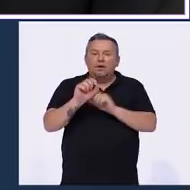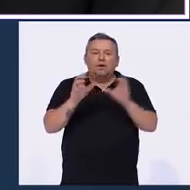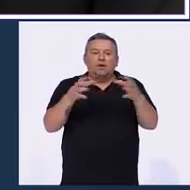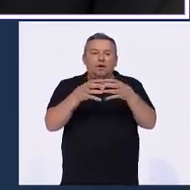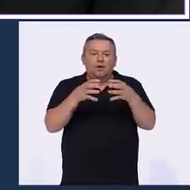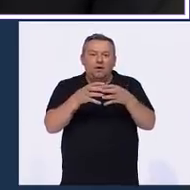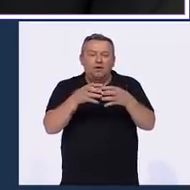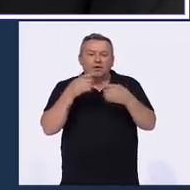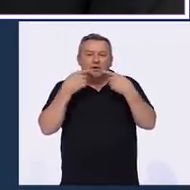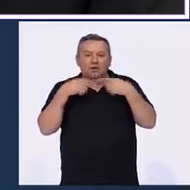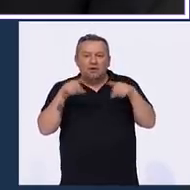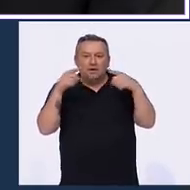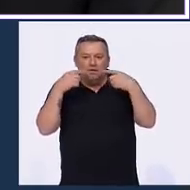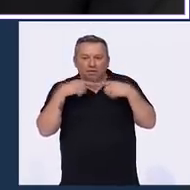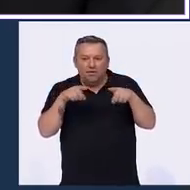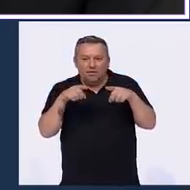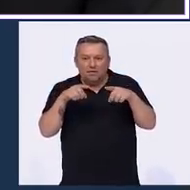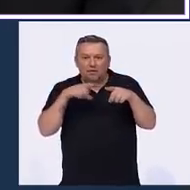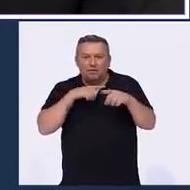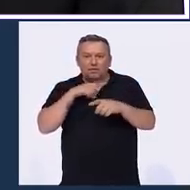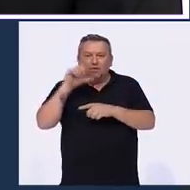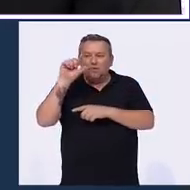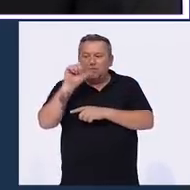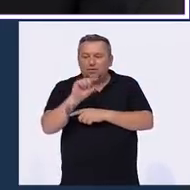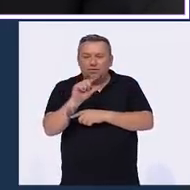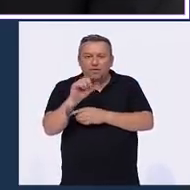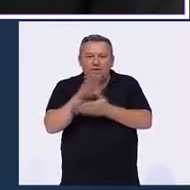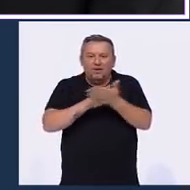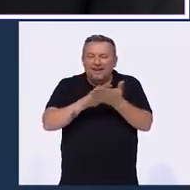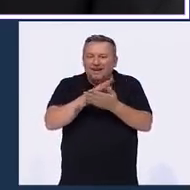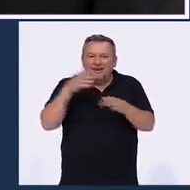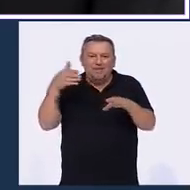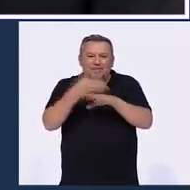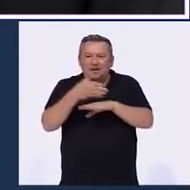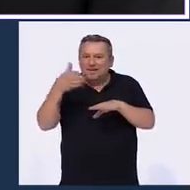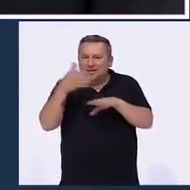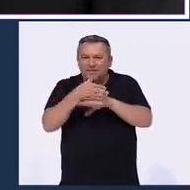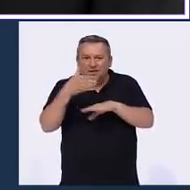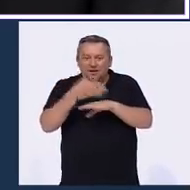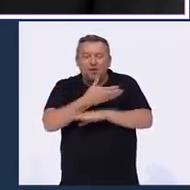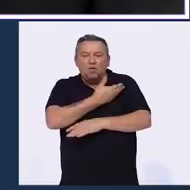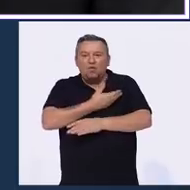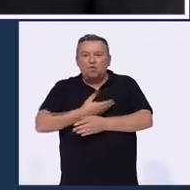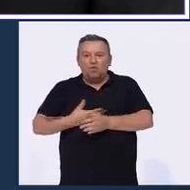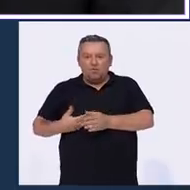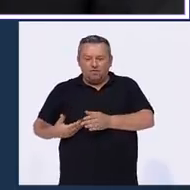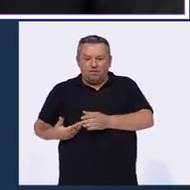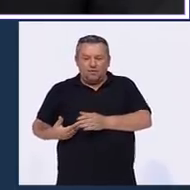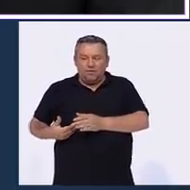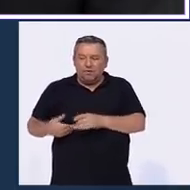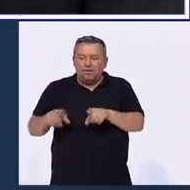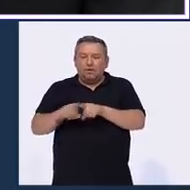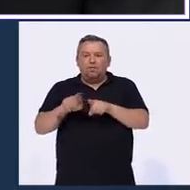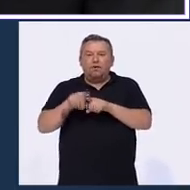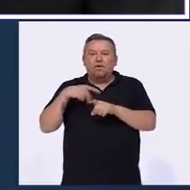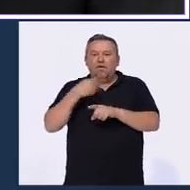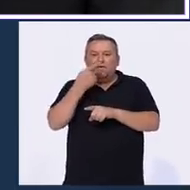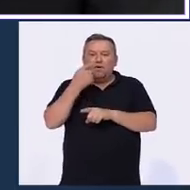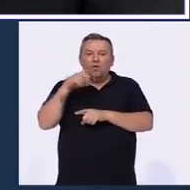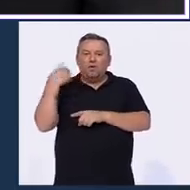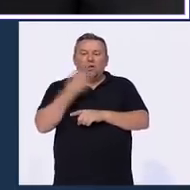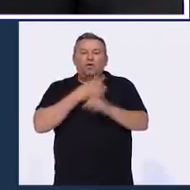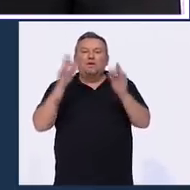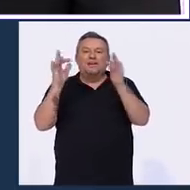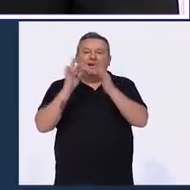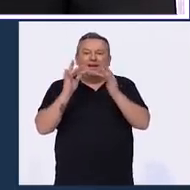se queixaram de que tiveram pouquíssima ou quase nenhuma participação no governo. Cláudio Lembo chegou a dizer que nossa relação foi